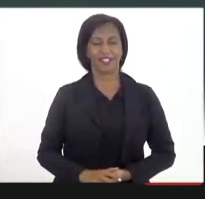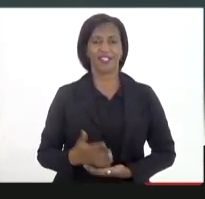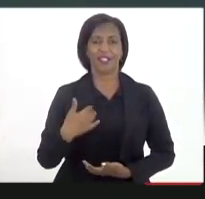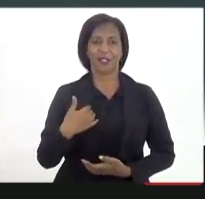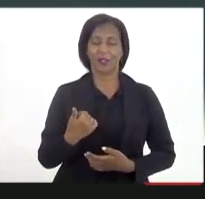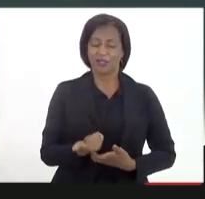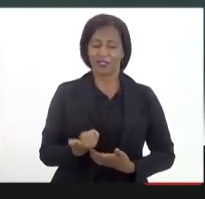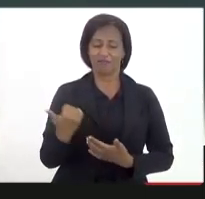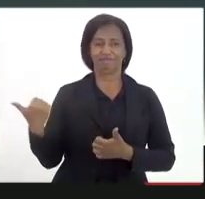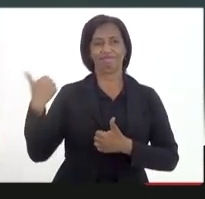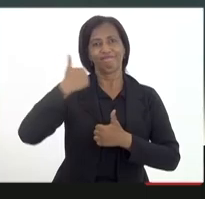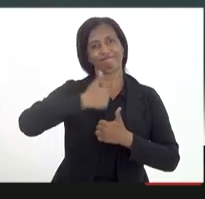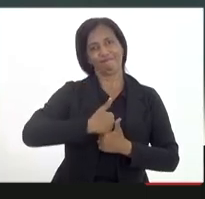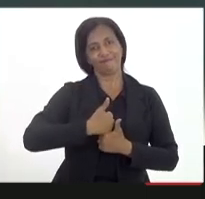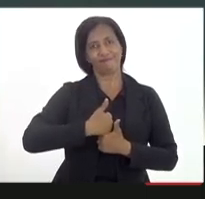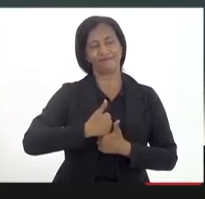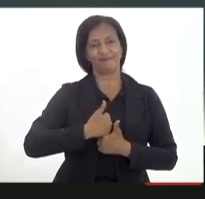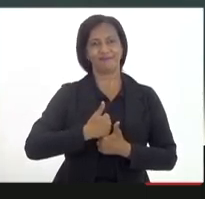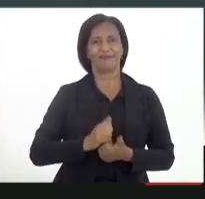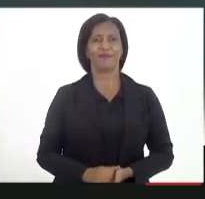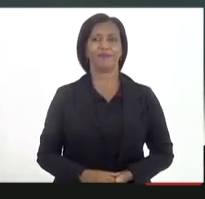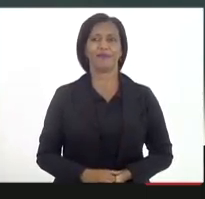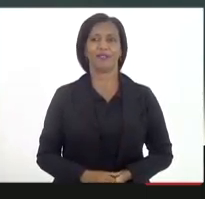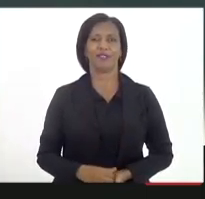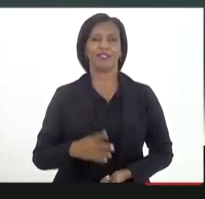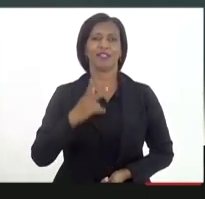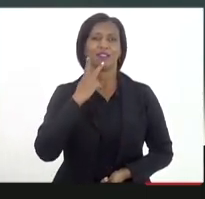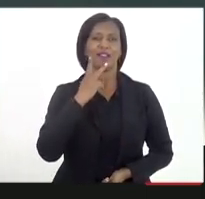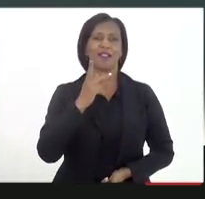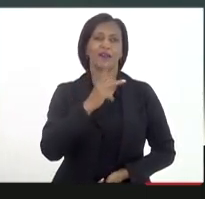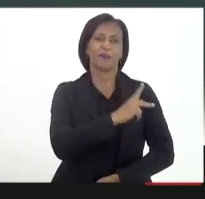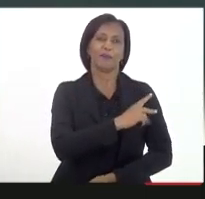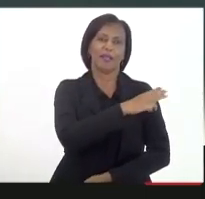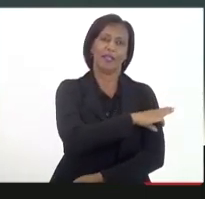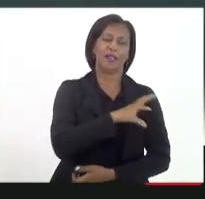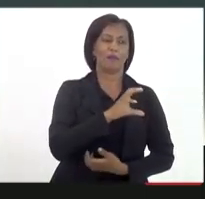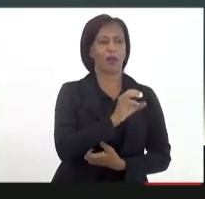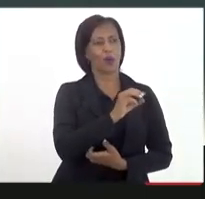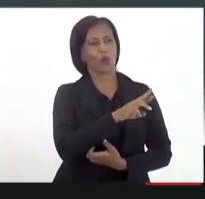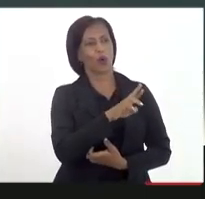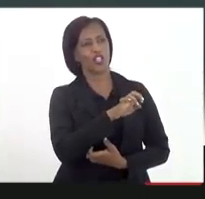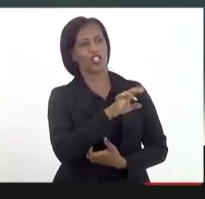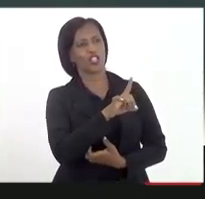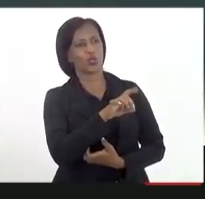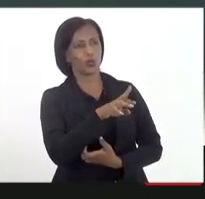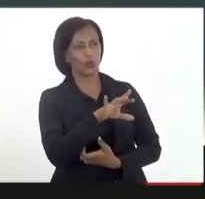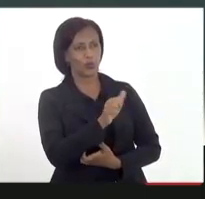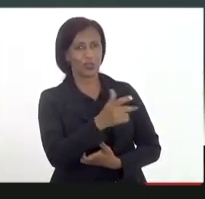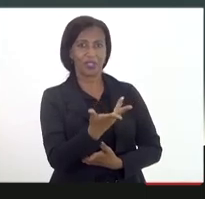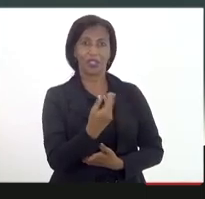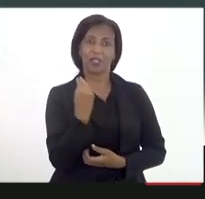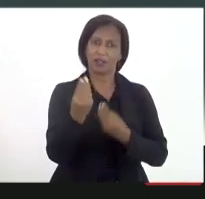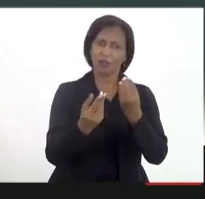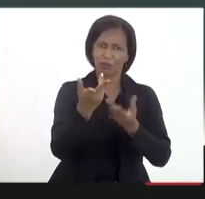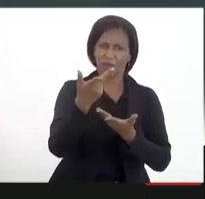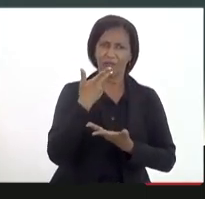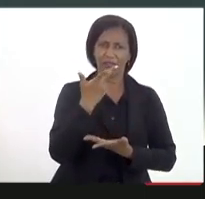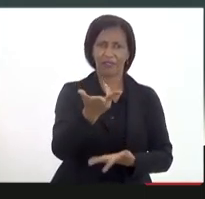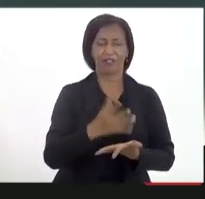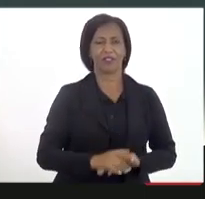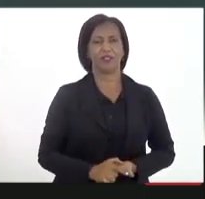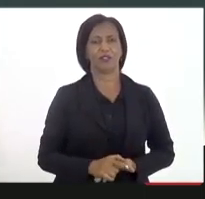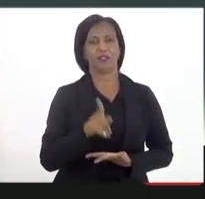gente tá aqui hoje representando a polícia militar a corregedoria E como você falou